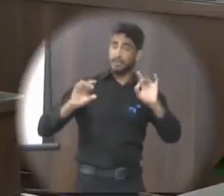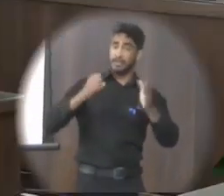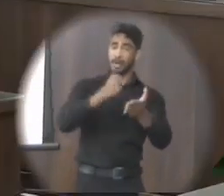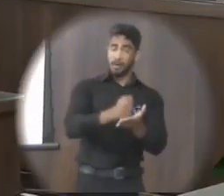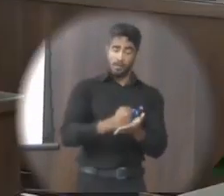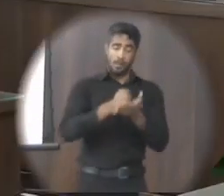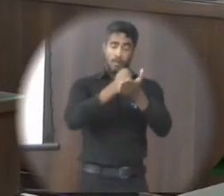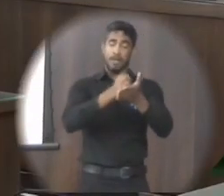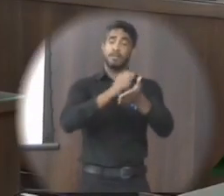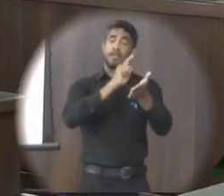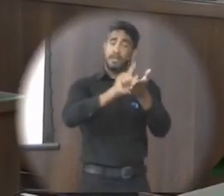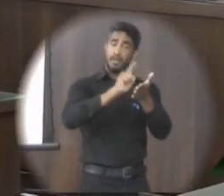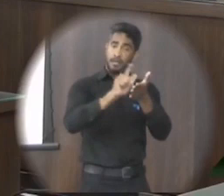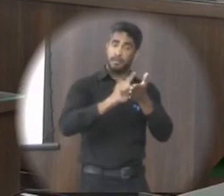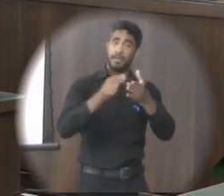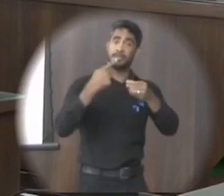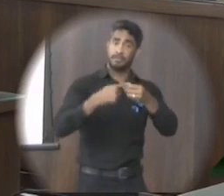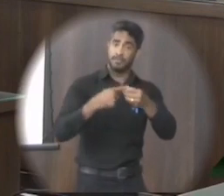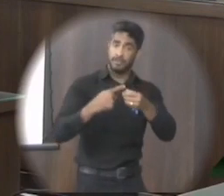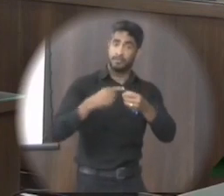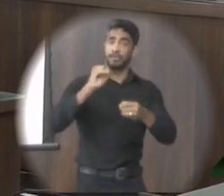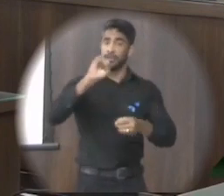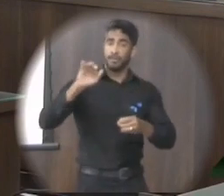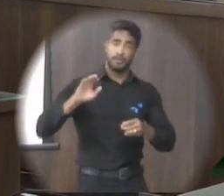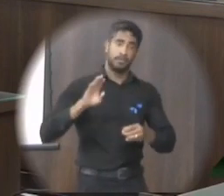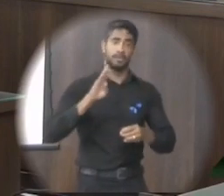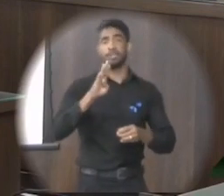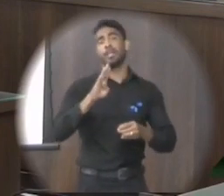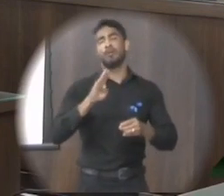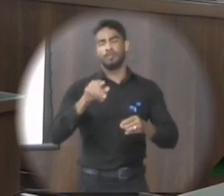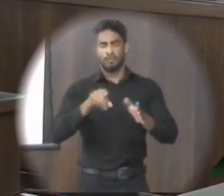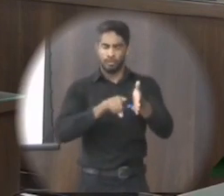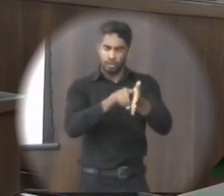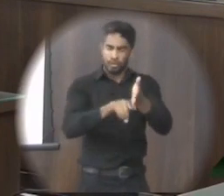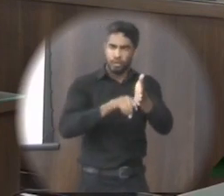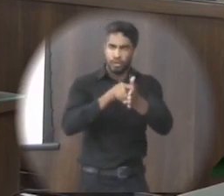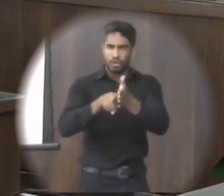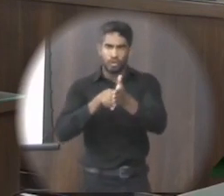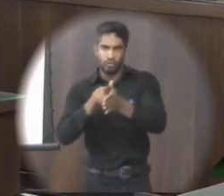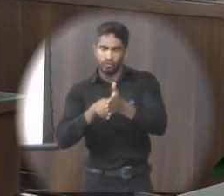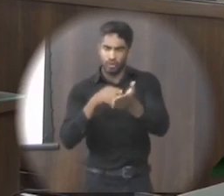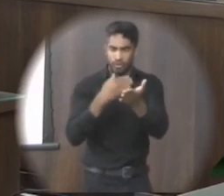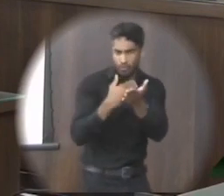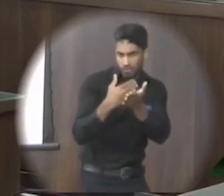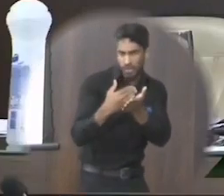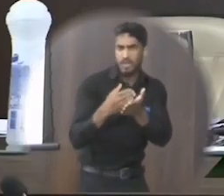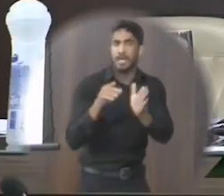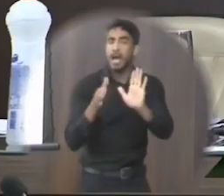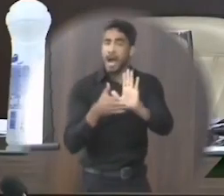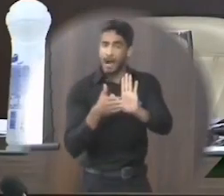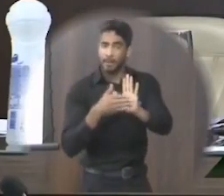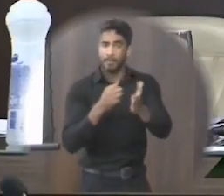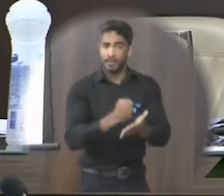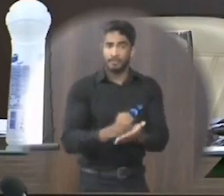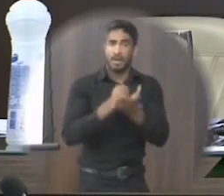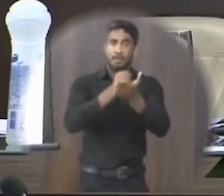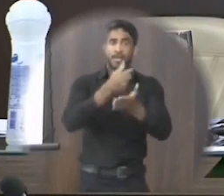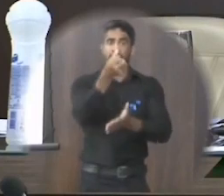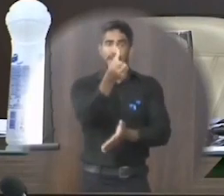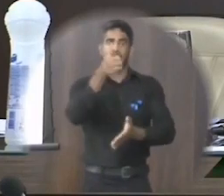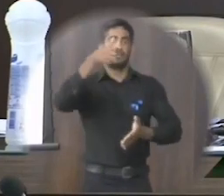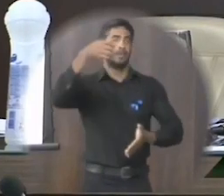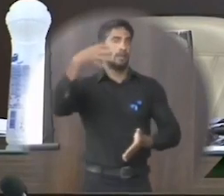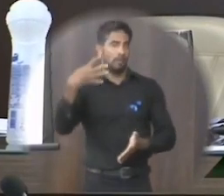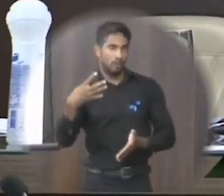e Limpeza Urbana no âmbito do município de Janaúba. Após estudo no que concerne a iniciativa, a proposição aparece no artigo